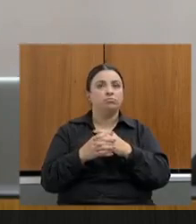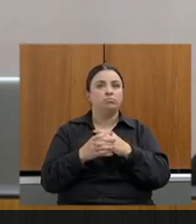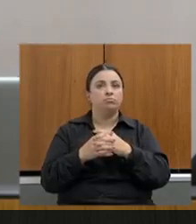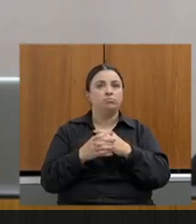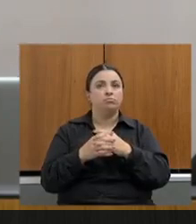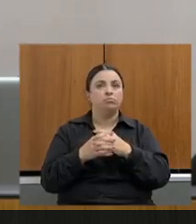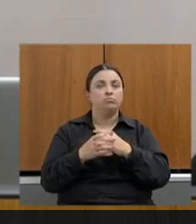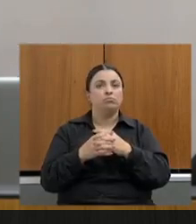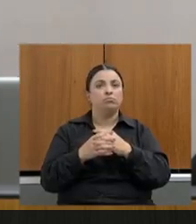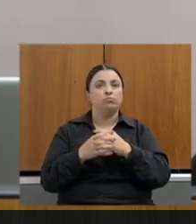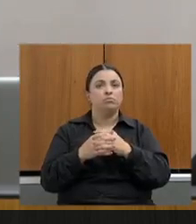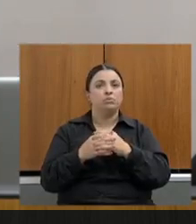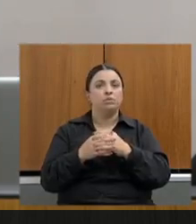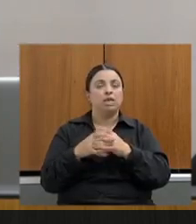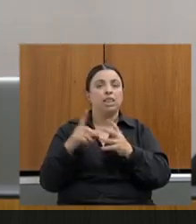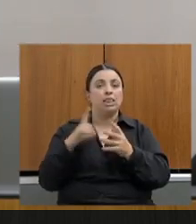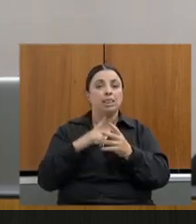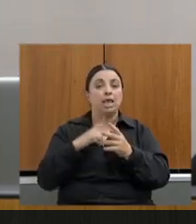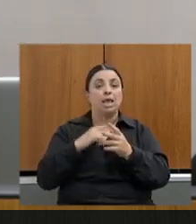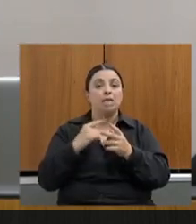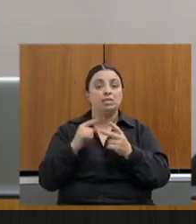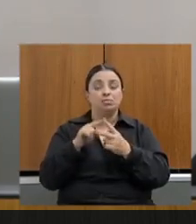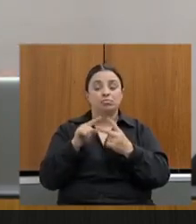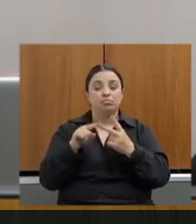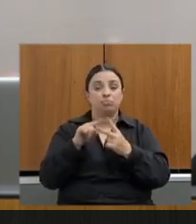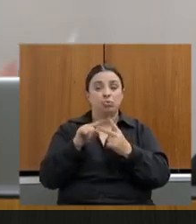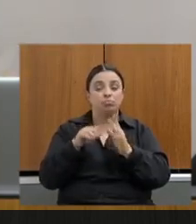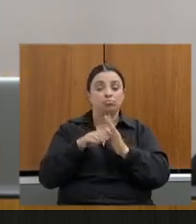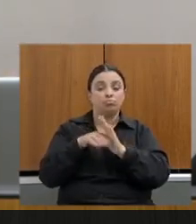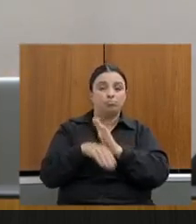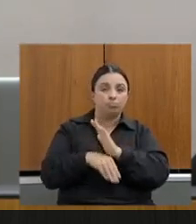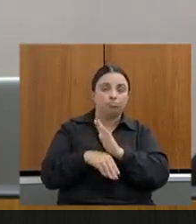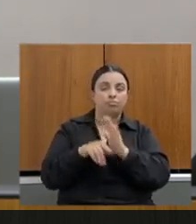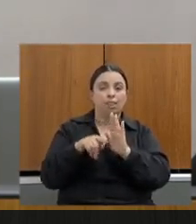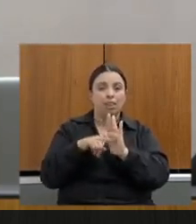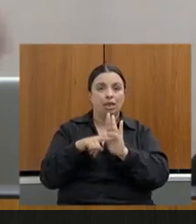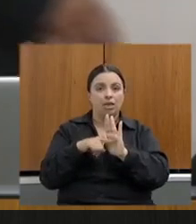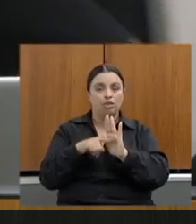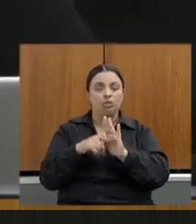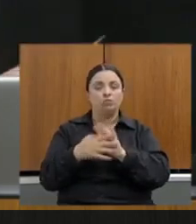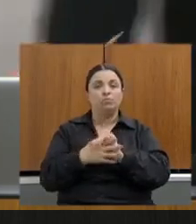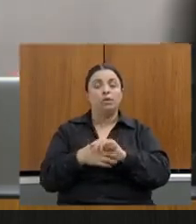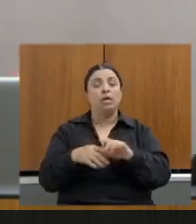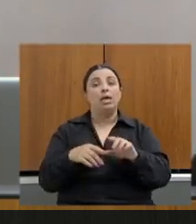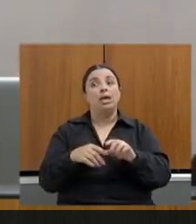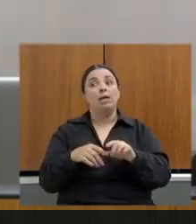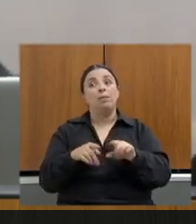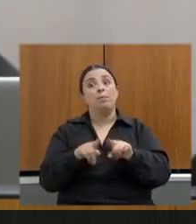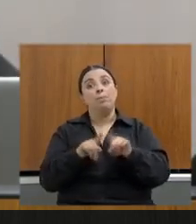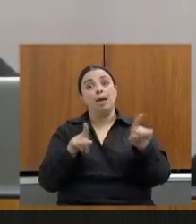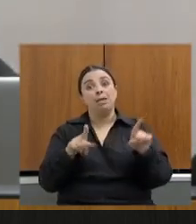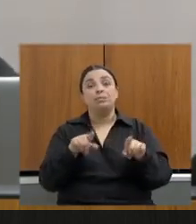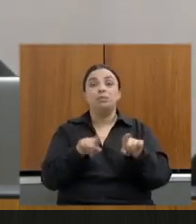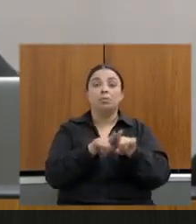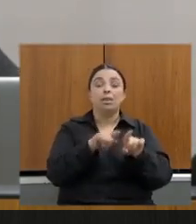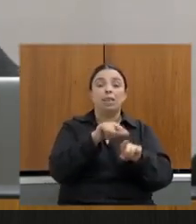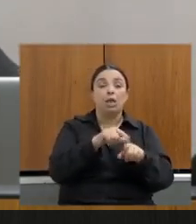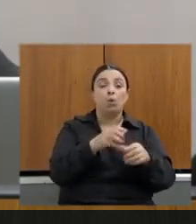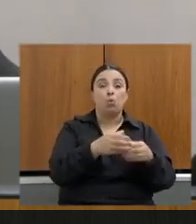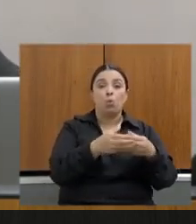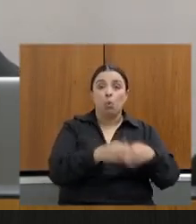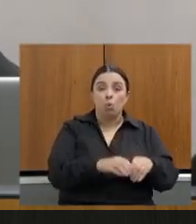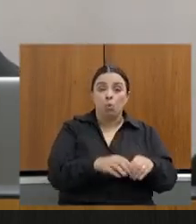bom então nós temos esses dois desses aqui e por outro lado a tempo alguns concursos em andamento sim não